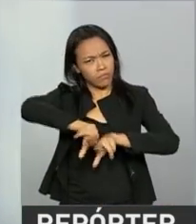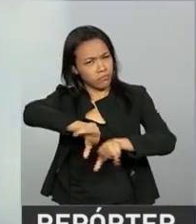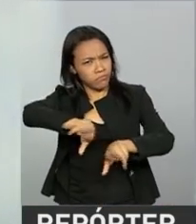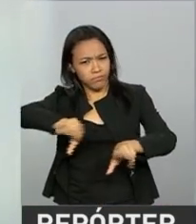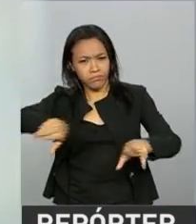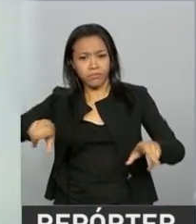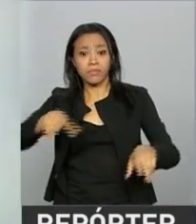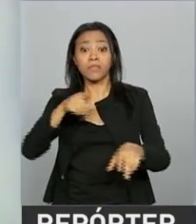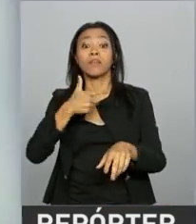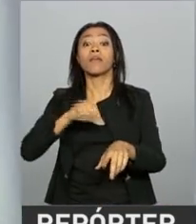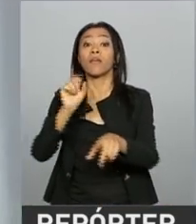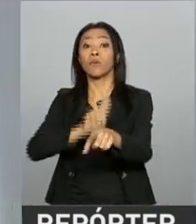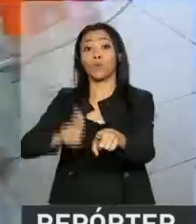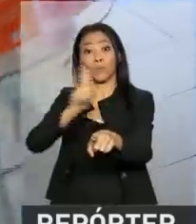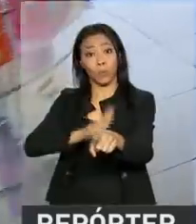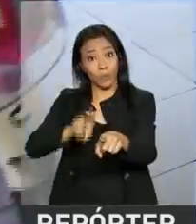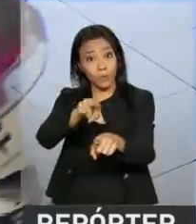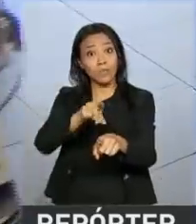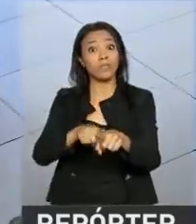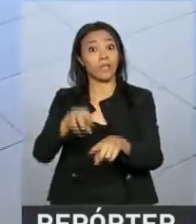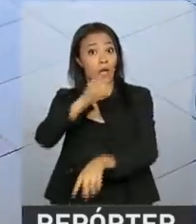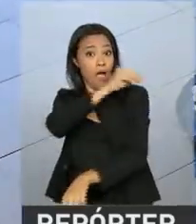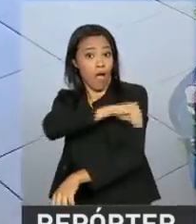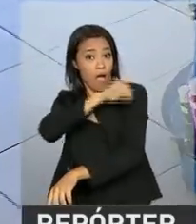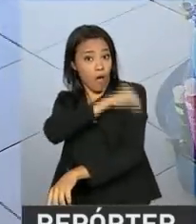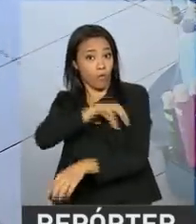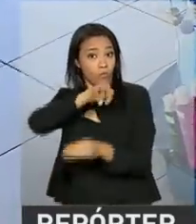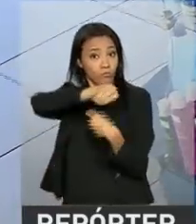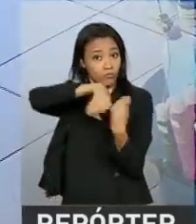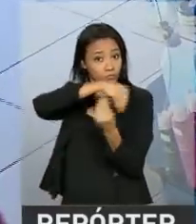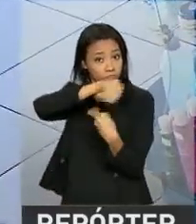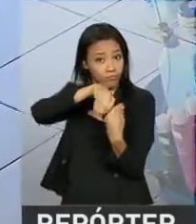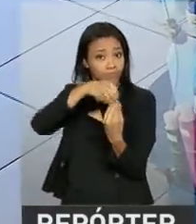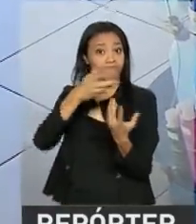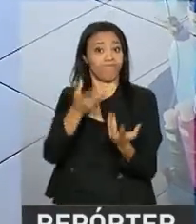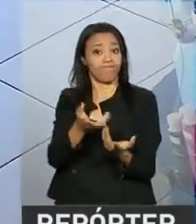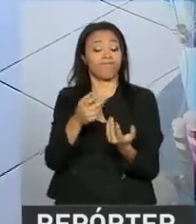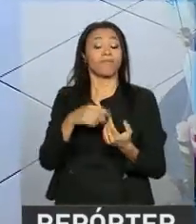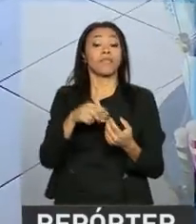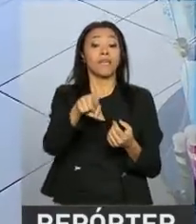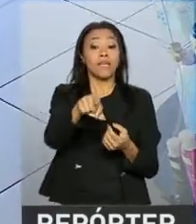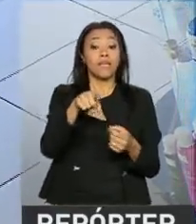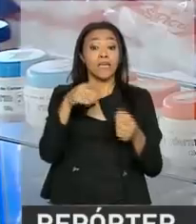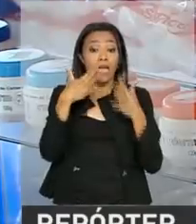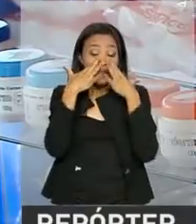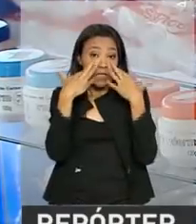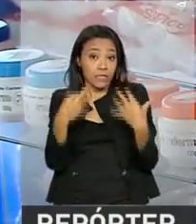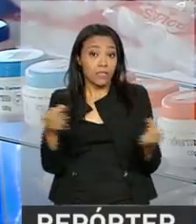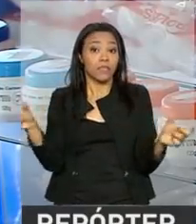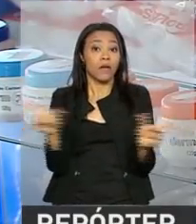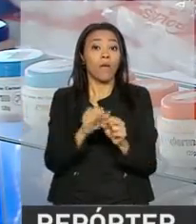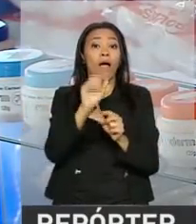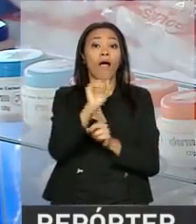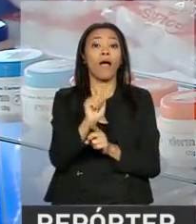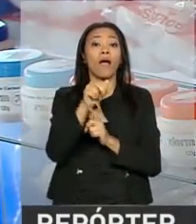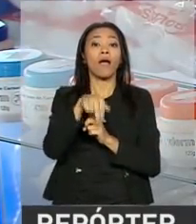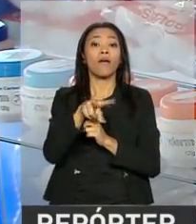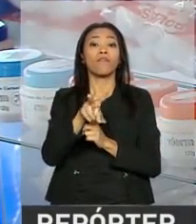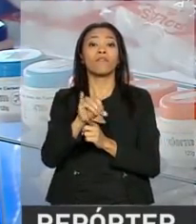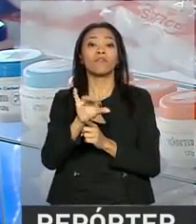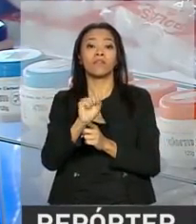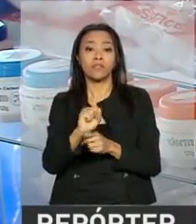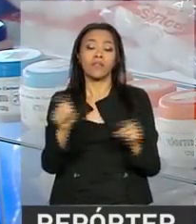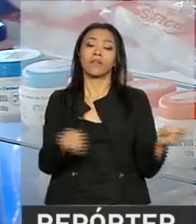quem use álcool com ervas e de olho nisso a Agência Nacional de Vigilância Sanitária e a secretaria nacional do